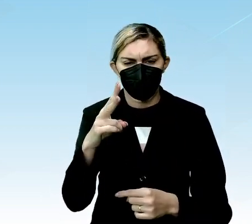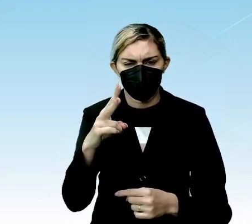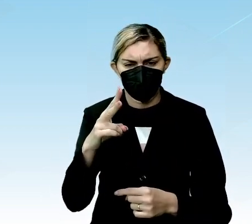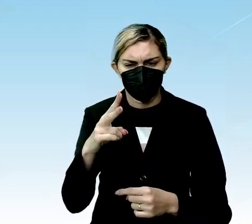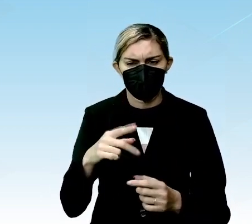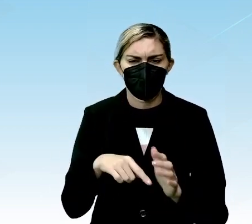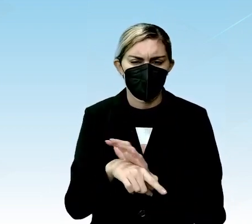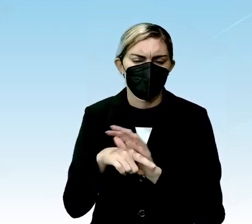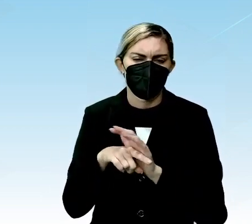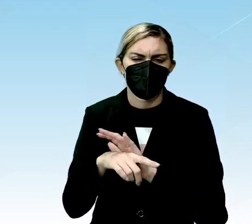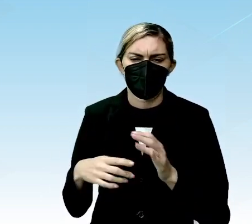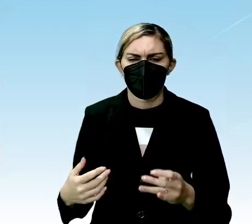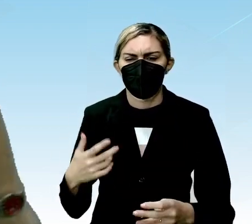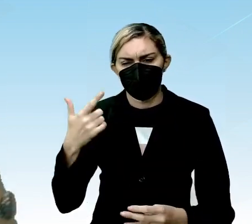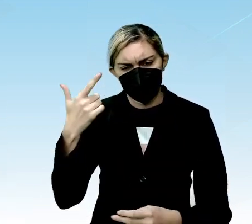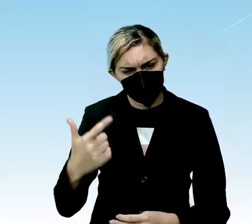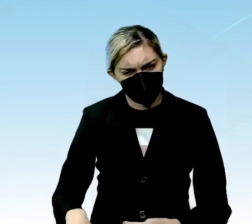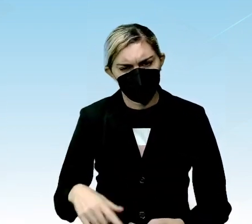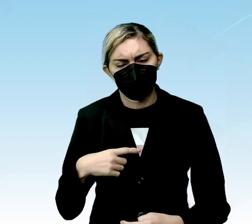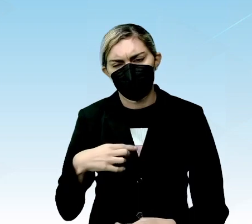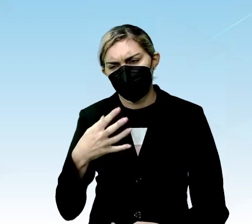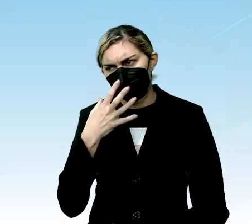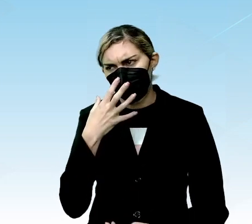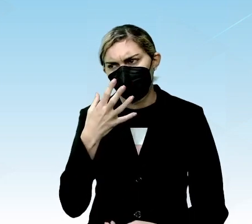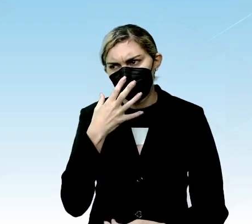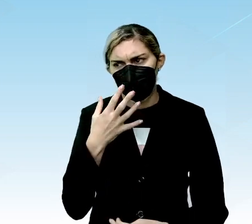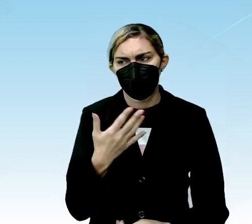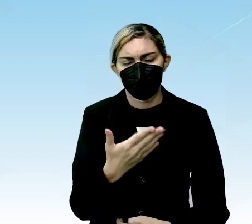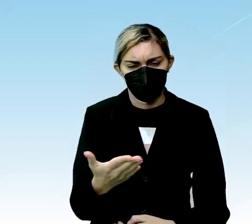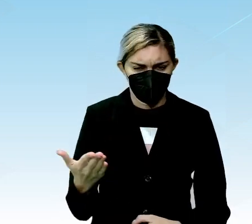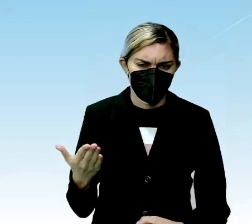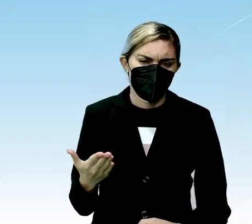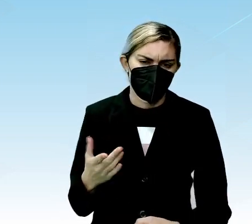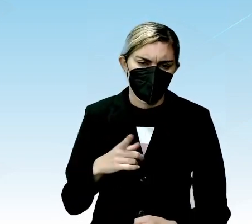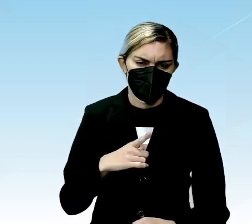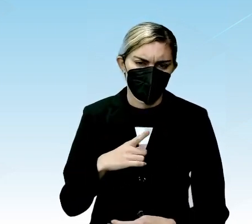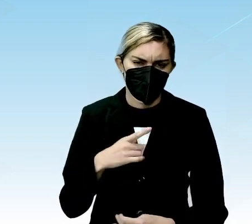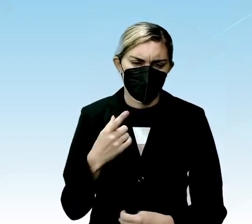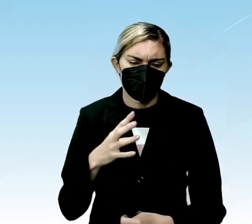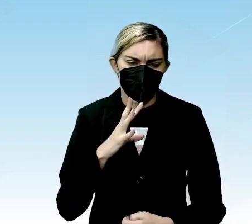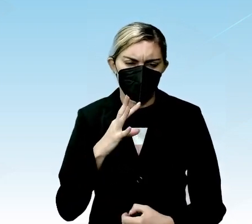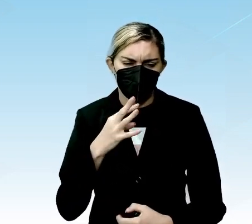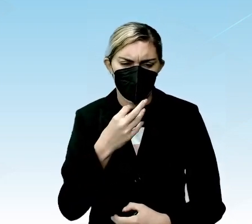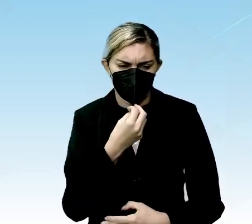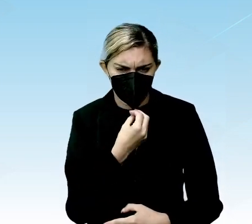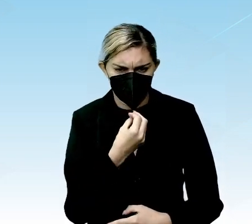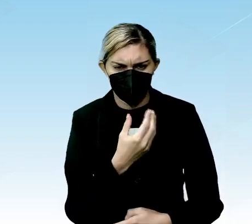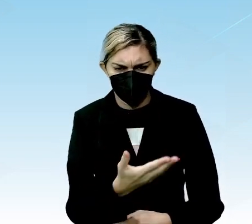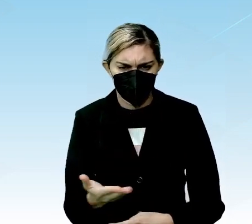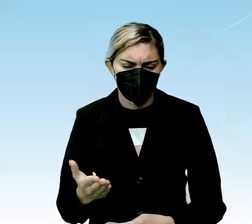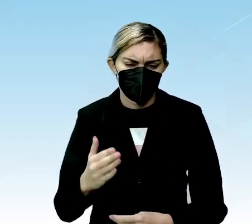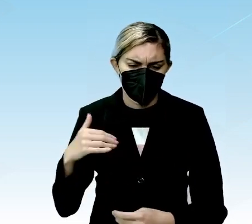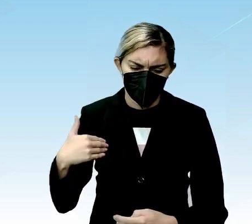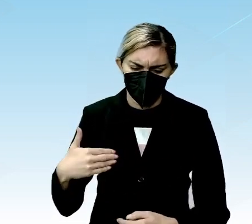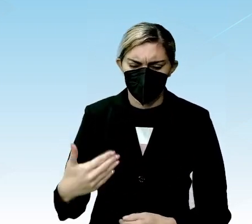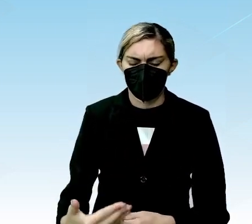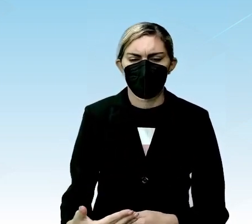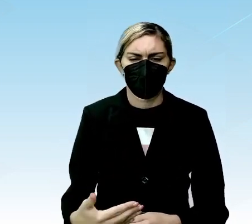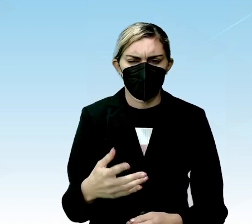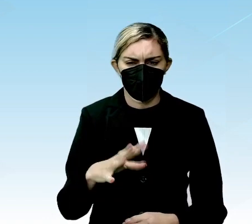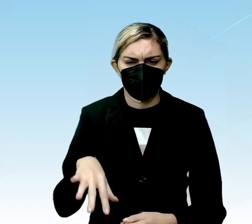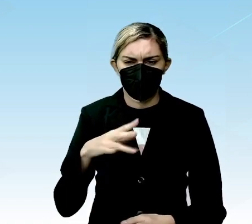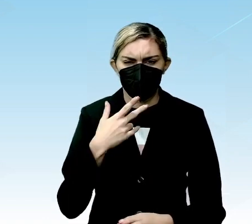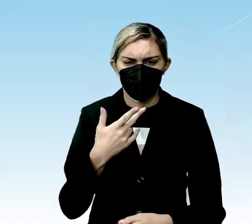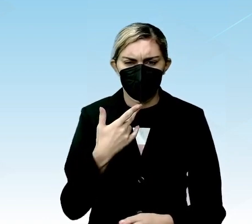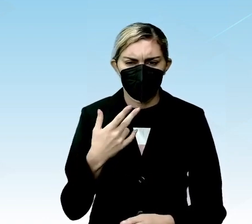base. Então, mais uma vez, observando bem essa questão. Então, é esse conhecimento. E vamos lá aqui, quando a gente